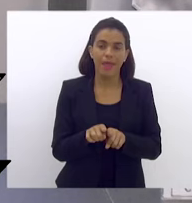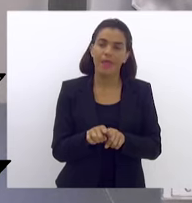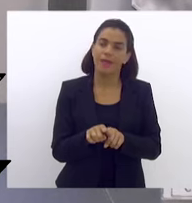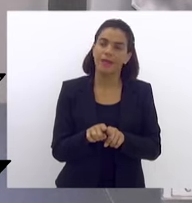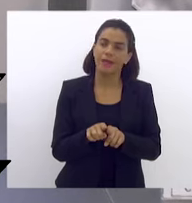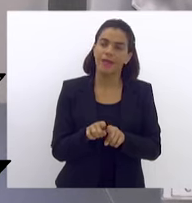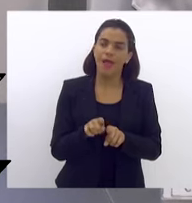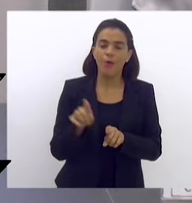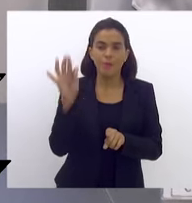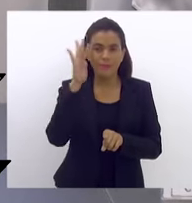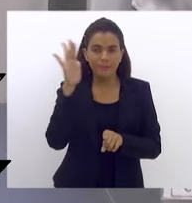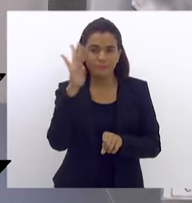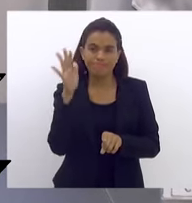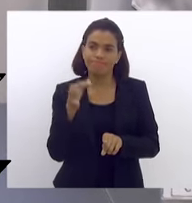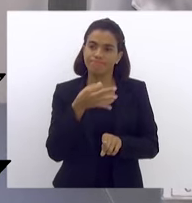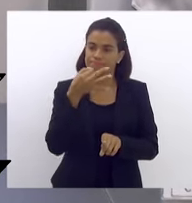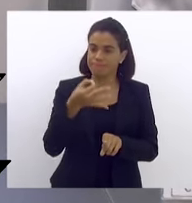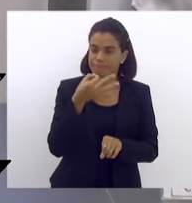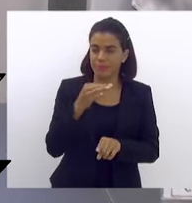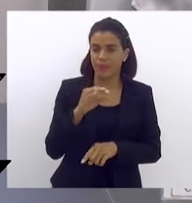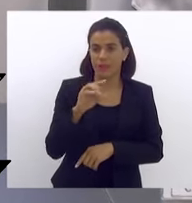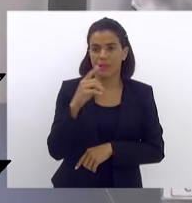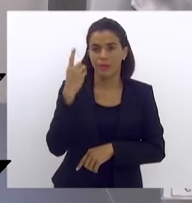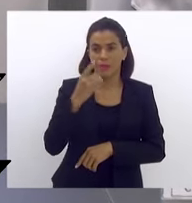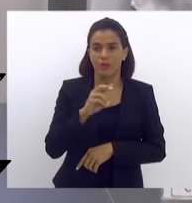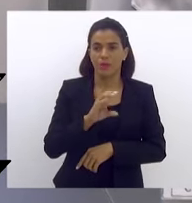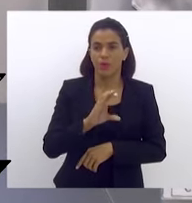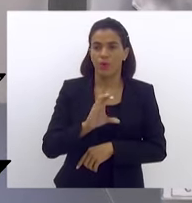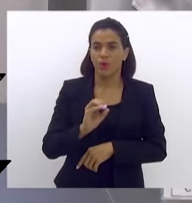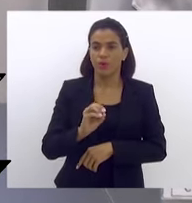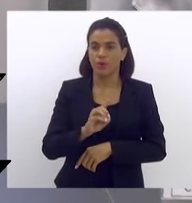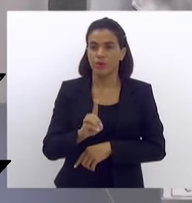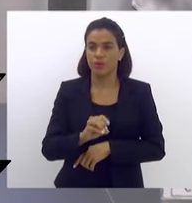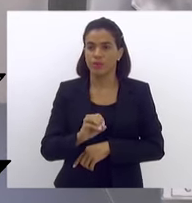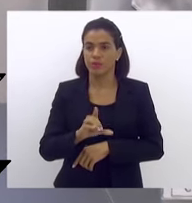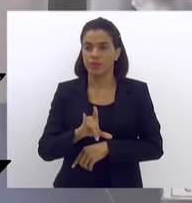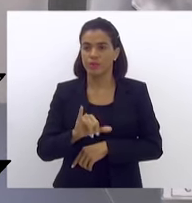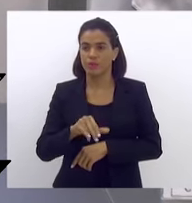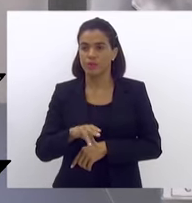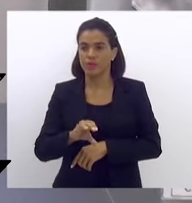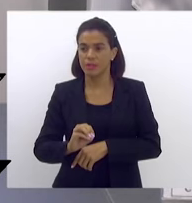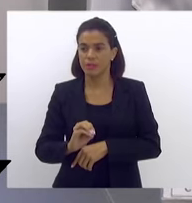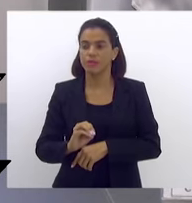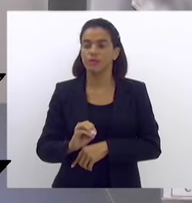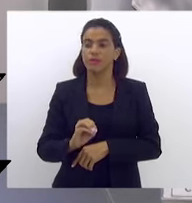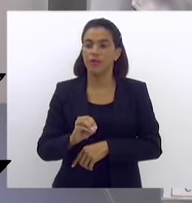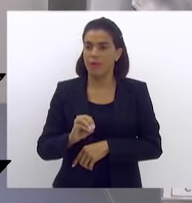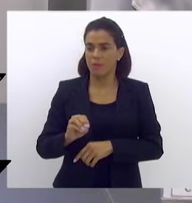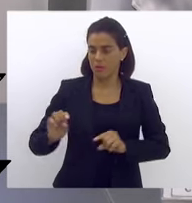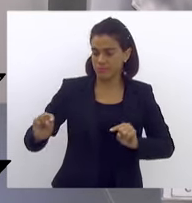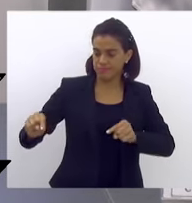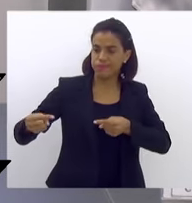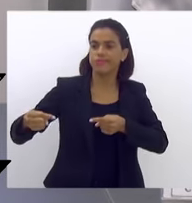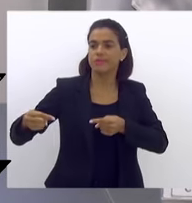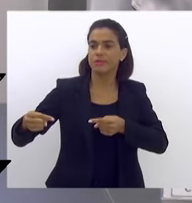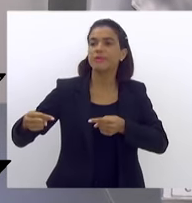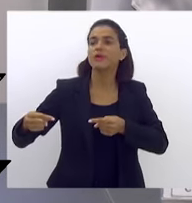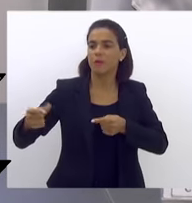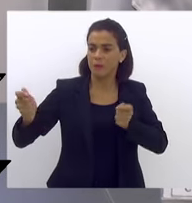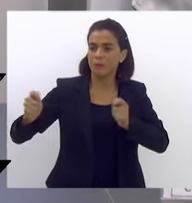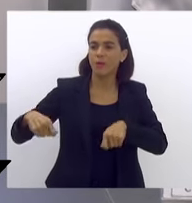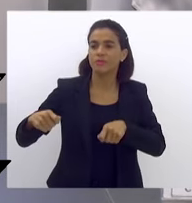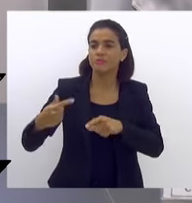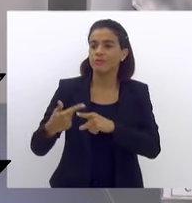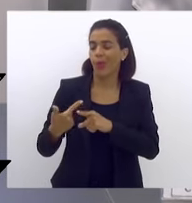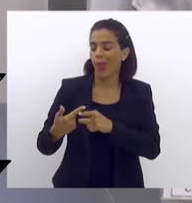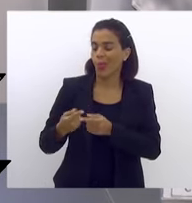kolino sobre a despesa continuada Eu me permito confrontá-la porque na idade